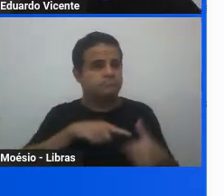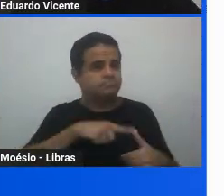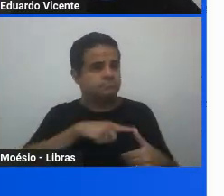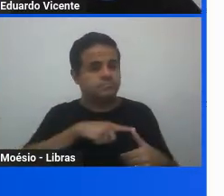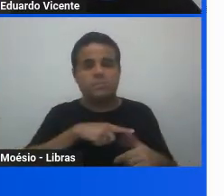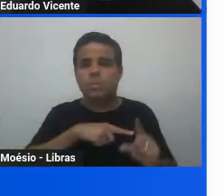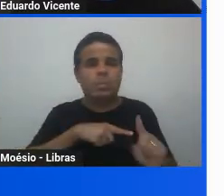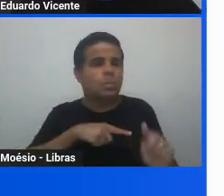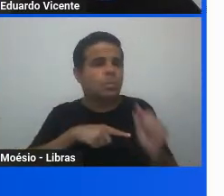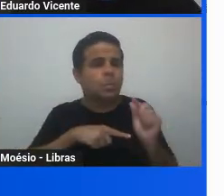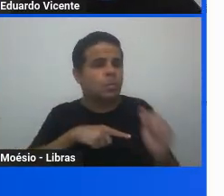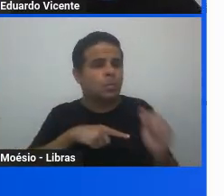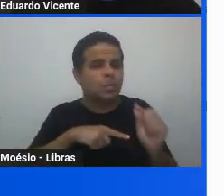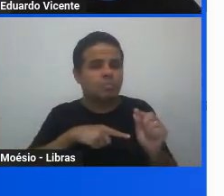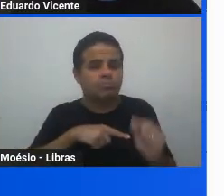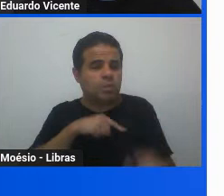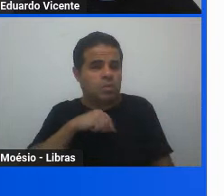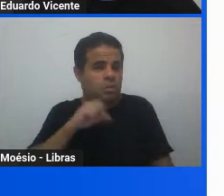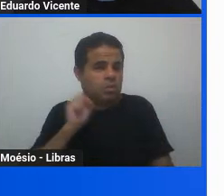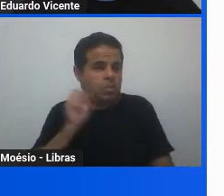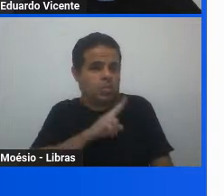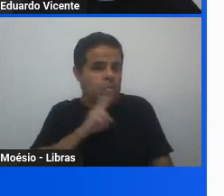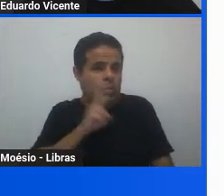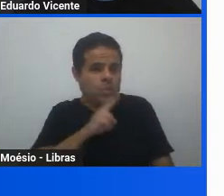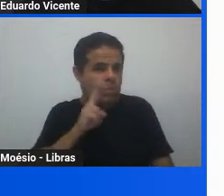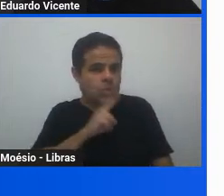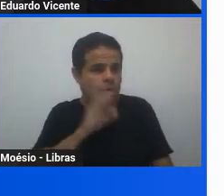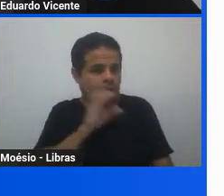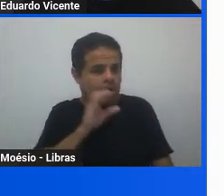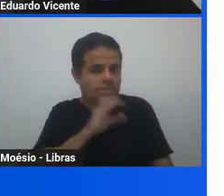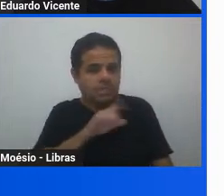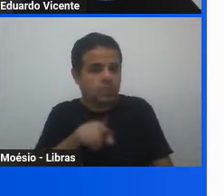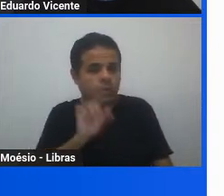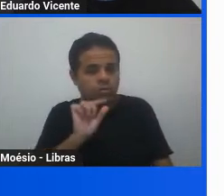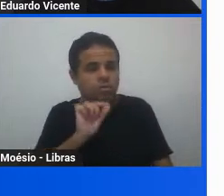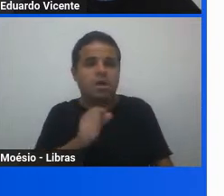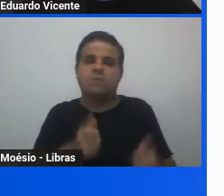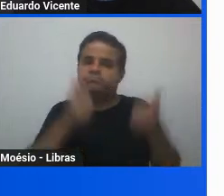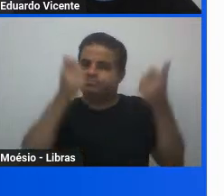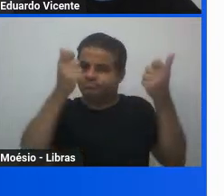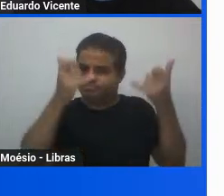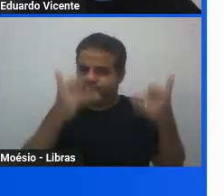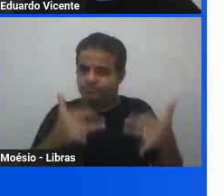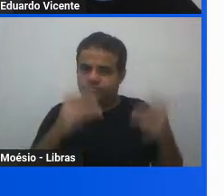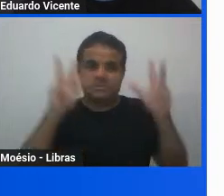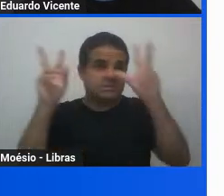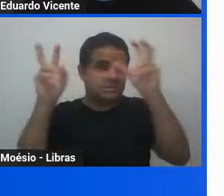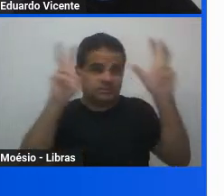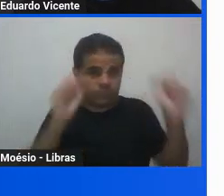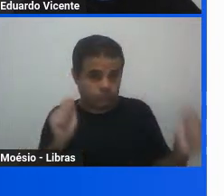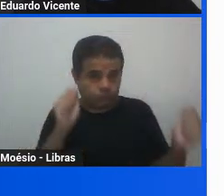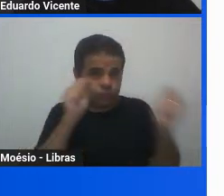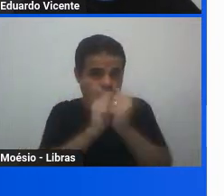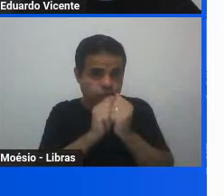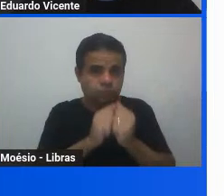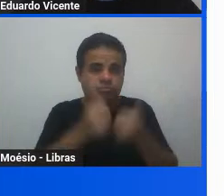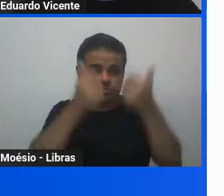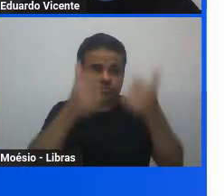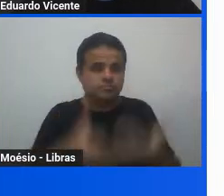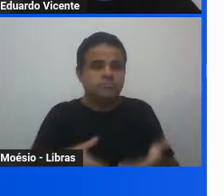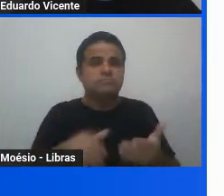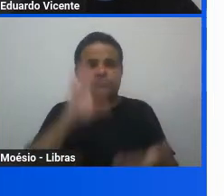seria, então, uma emergência clínica, né? Nós podemos aqui dividir hoje o tema junto com vocês, que eu tenho